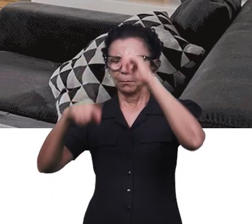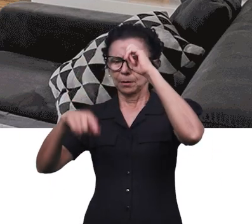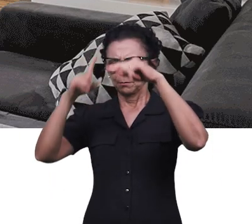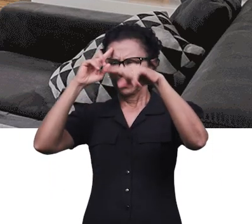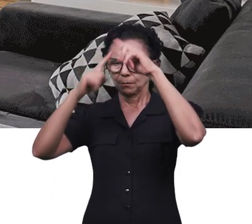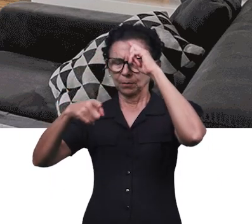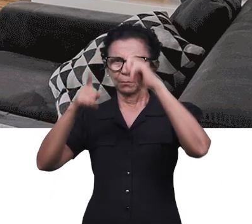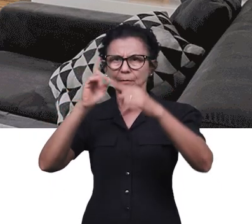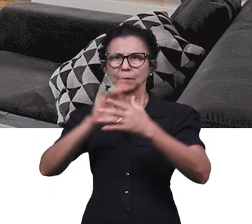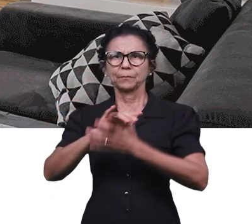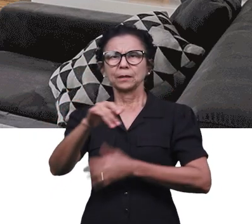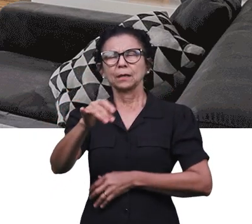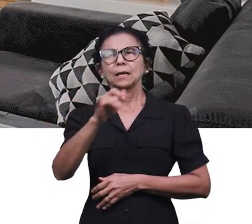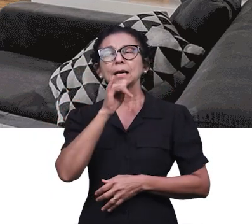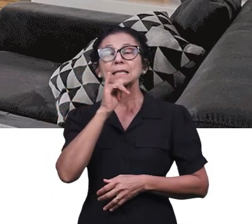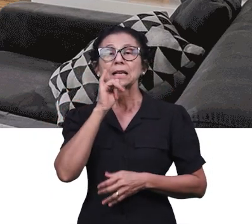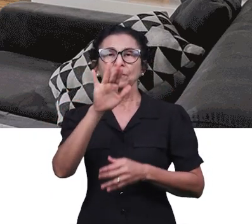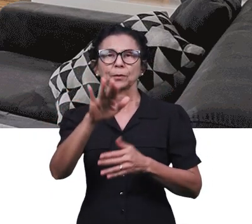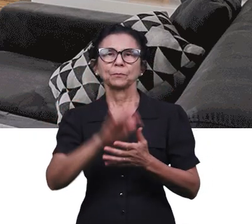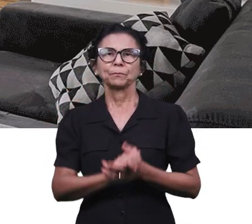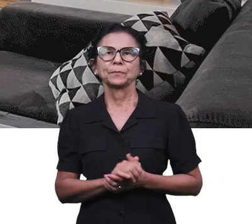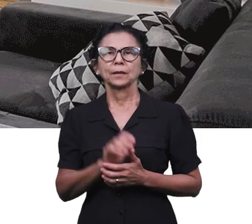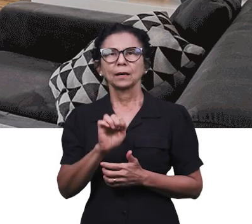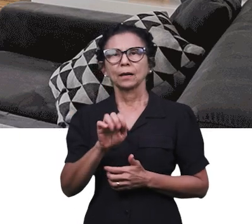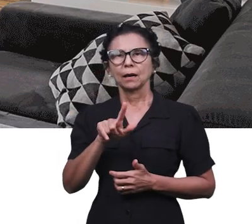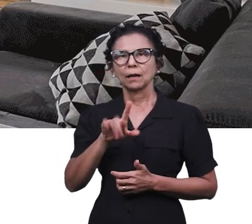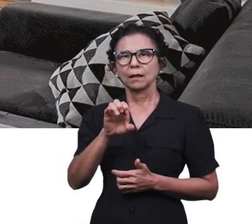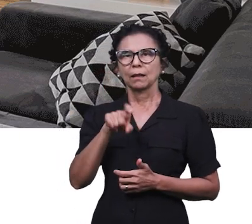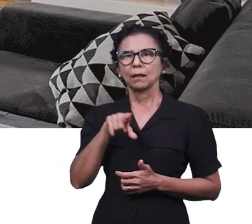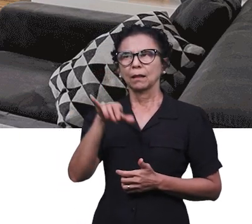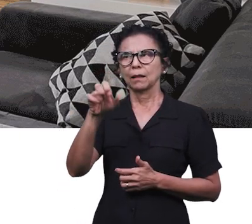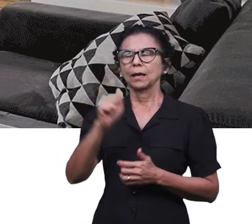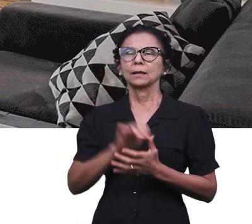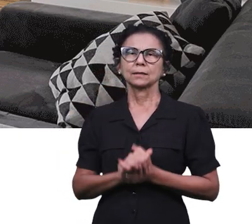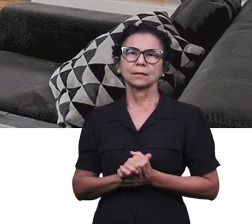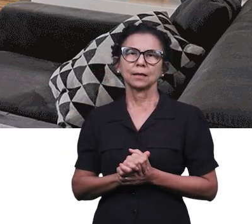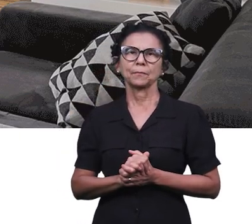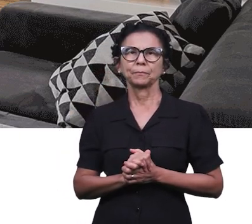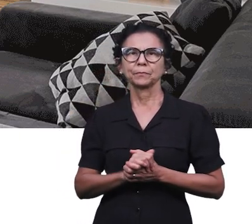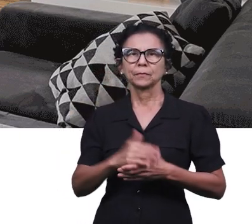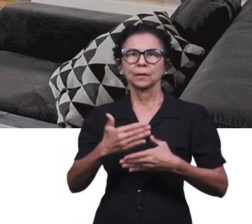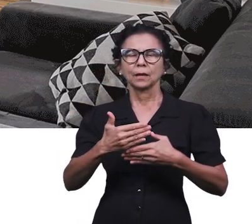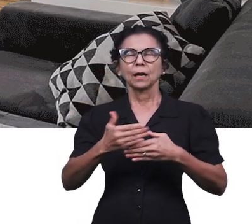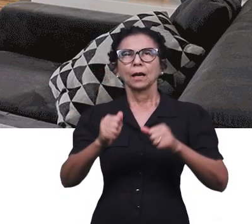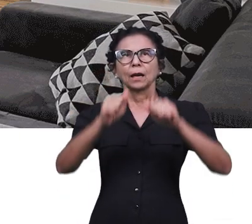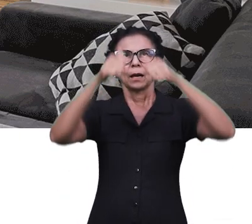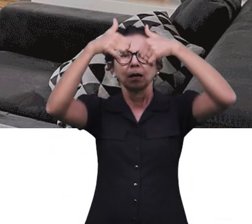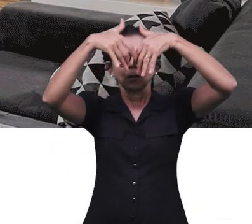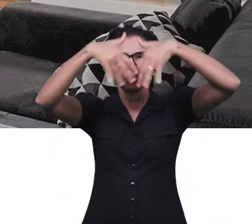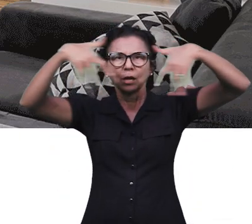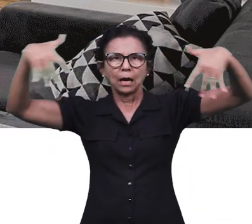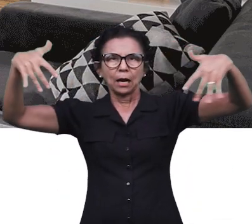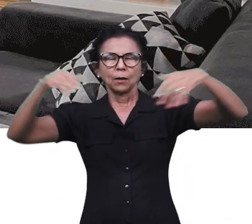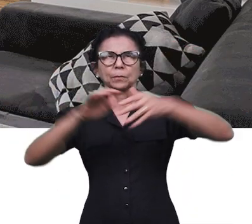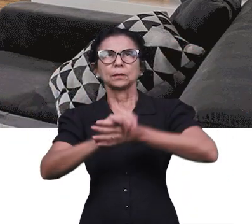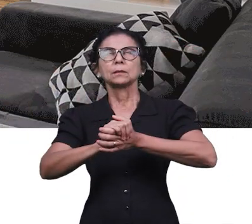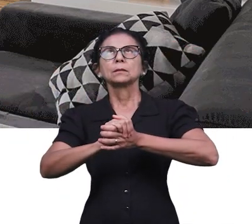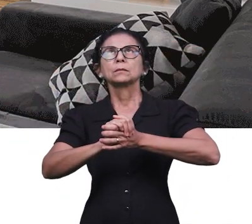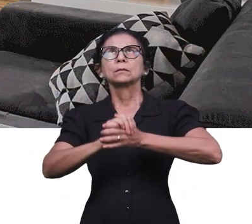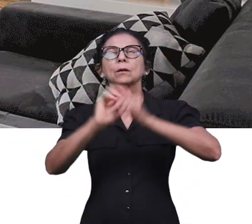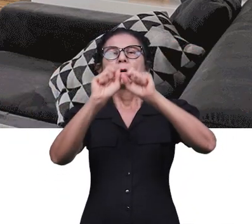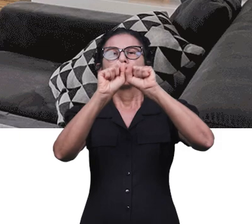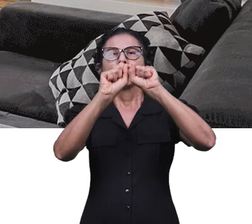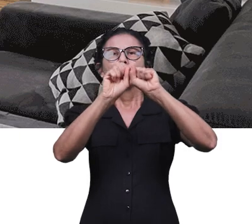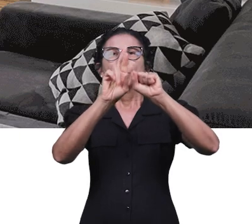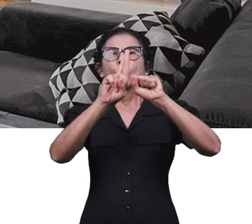aparelhos na Alexa. Então aqui está dando um exemplo, ele está falando, Alexa, abre a cortina, fecha a cortina, Alexa, liga o ar-condicionado, deixa o